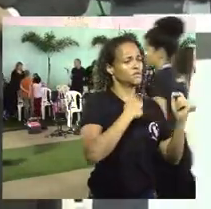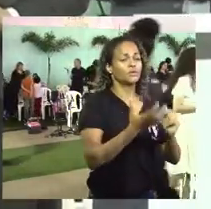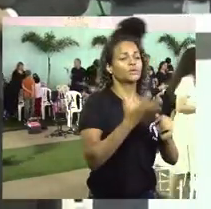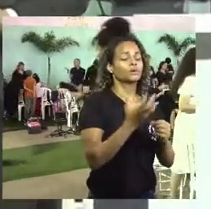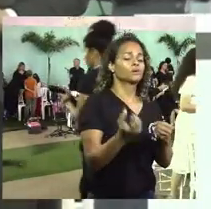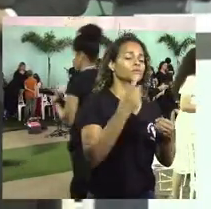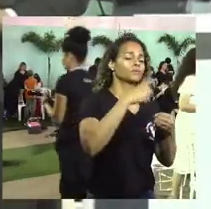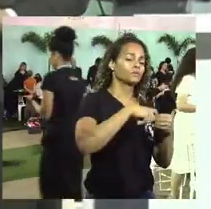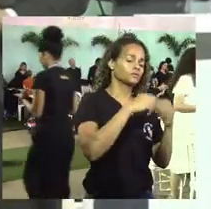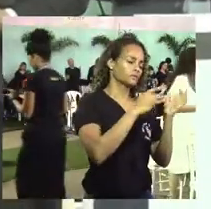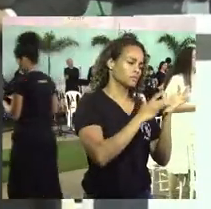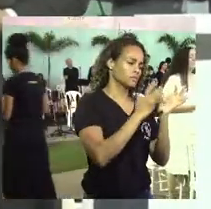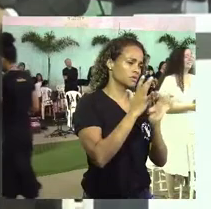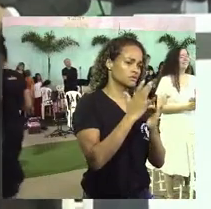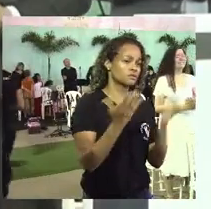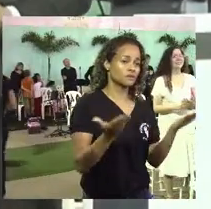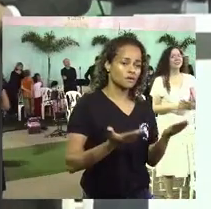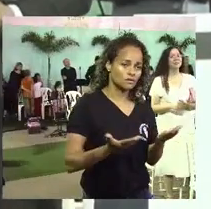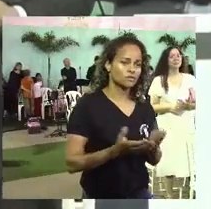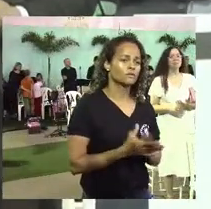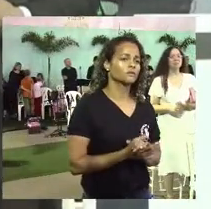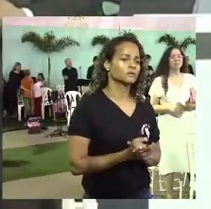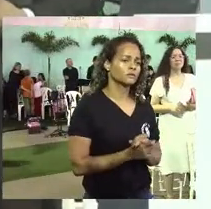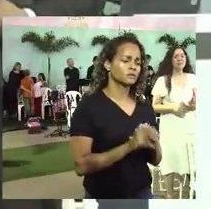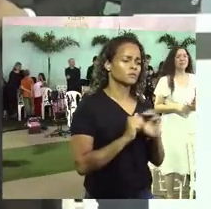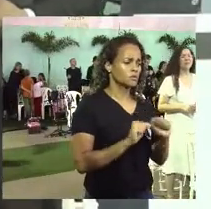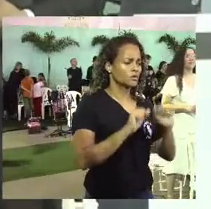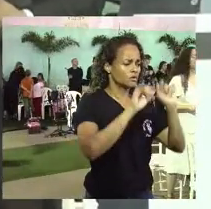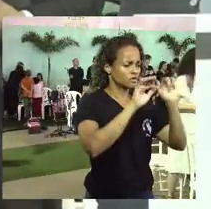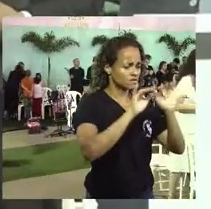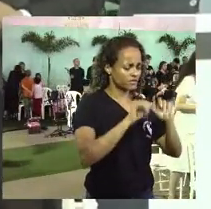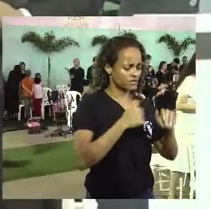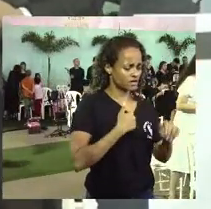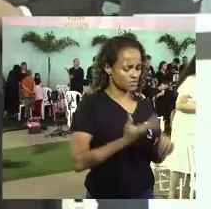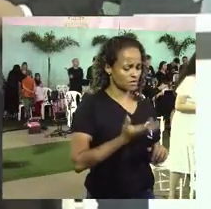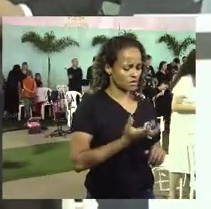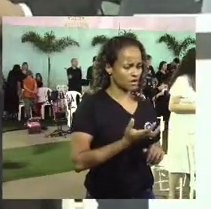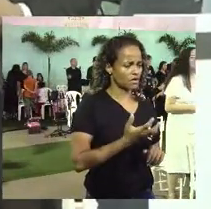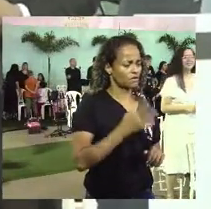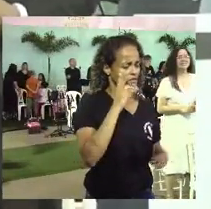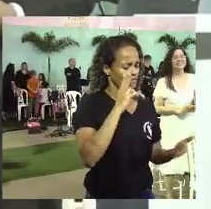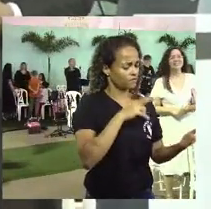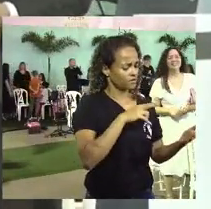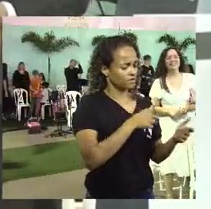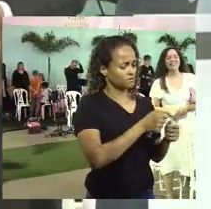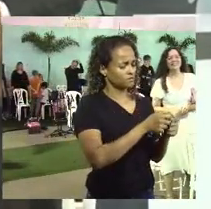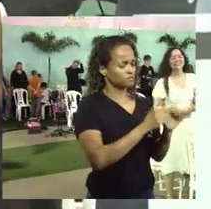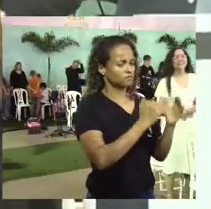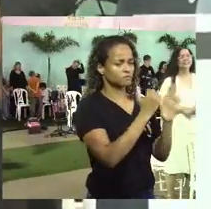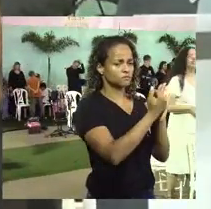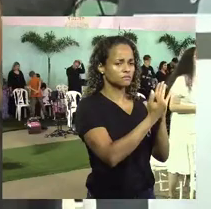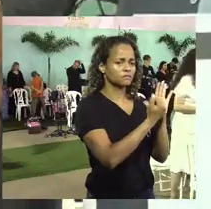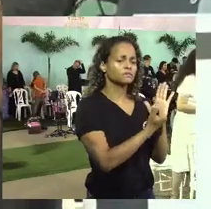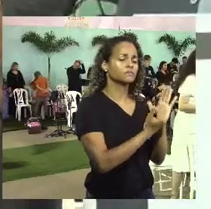quero entregar a vida para Jesus agora isso vai escrevendo eu quero e a equipe já vai contando as almas que vão aceitando Jesus